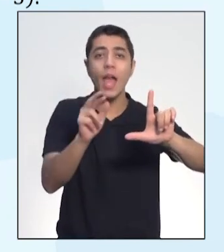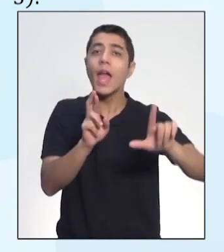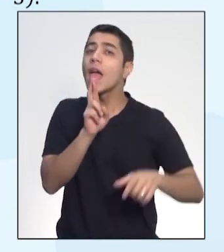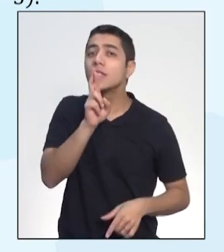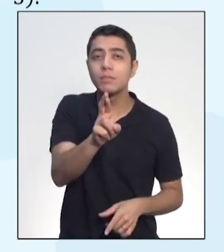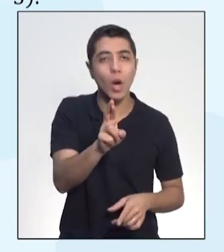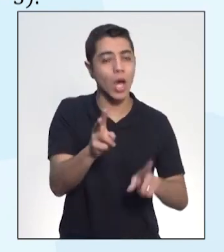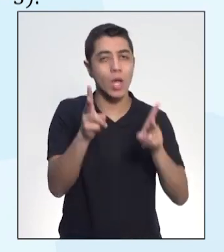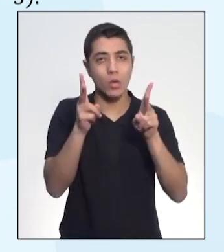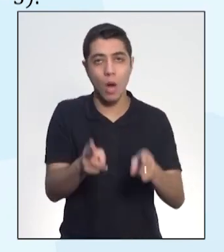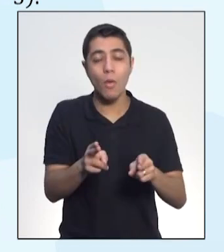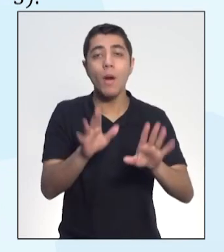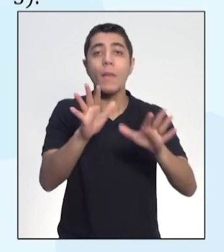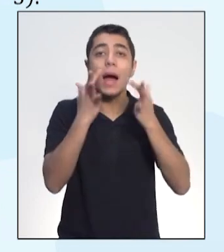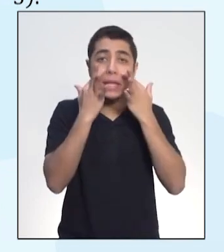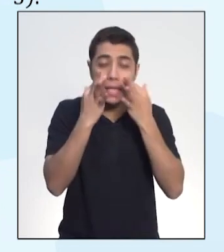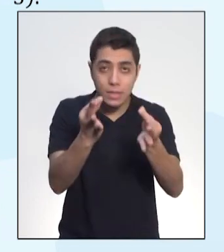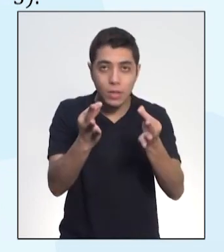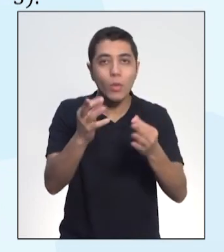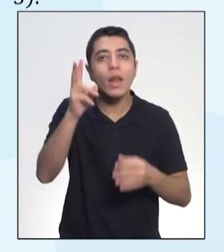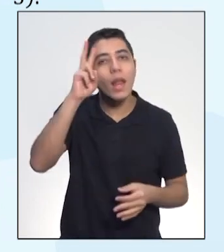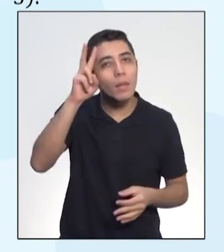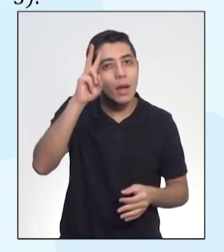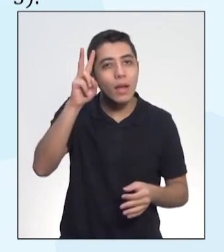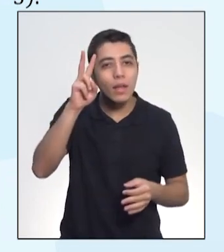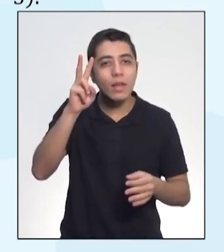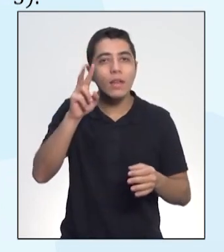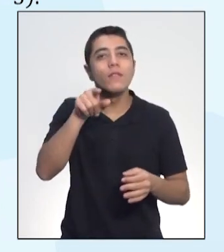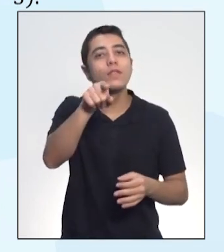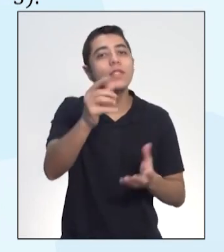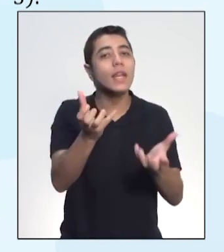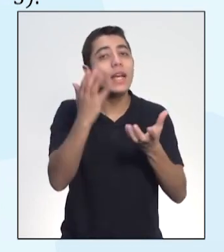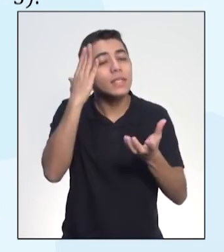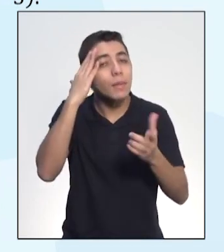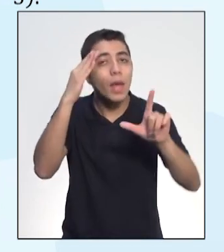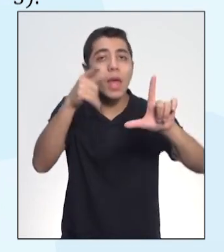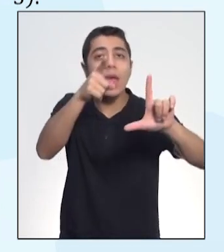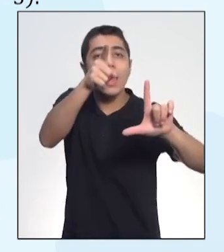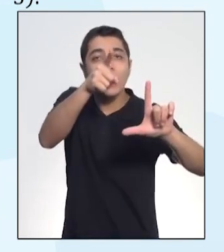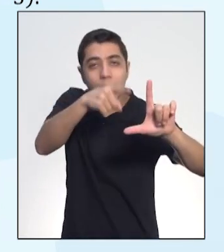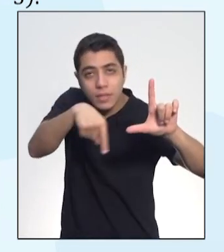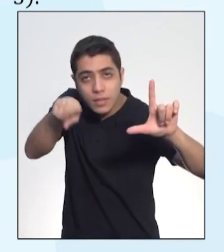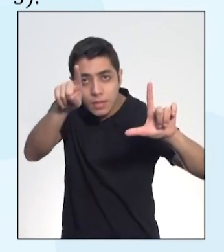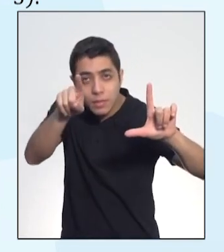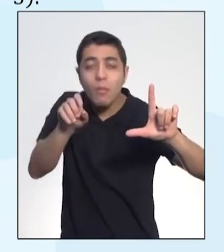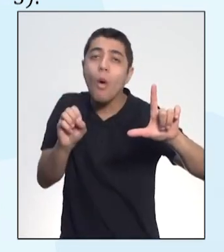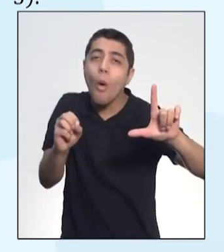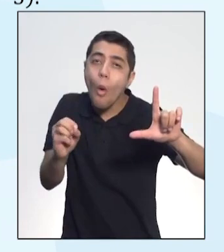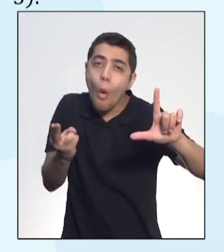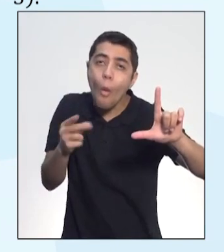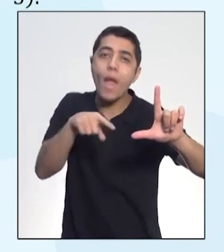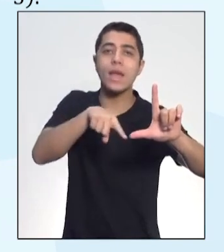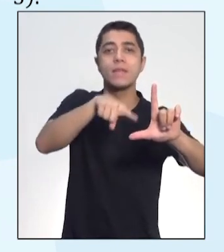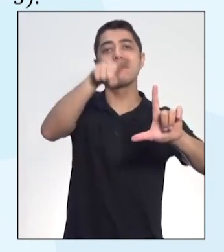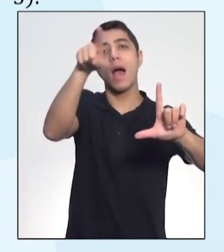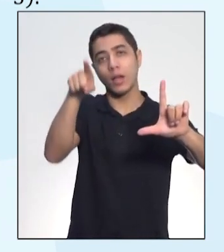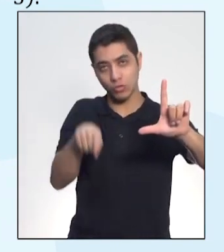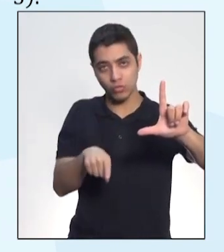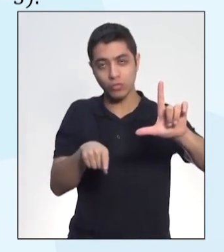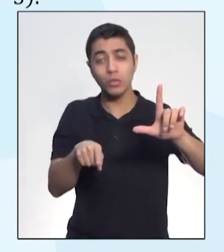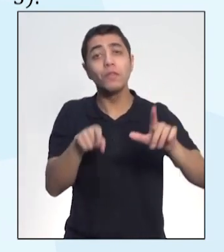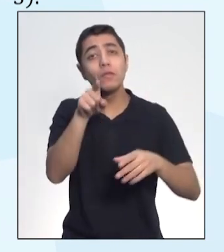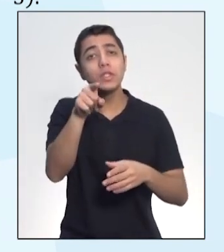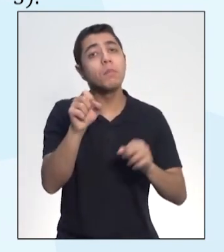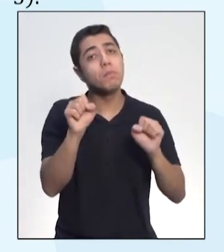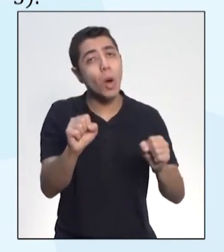Então, lembra, a concavidade, eu posso olhar pelo gráfico, sei se é para cima ou para baixo, mas eu posso olhar pelo A. Onde cruza o eixo